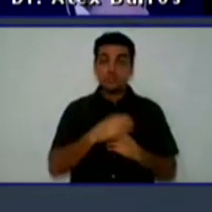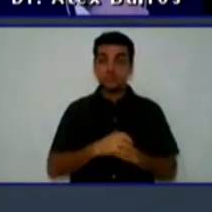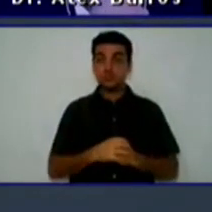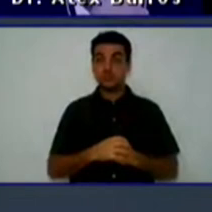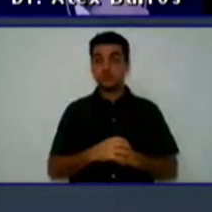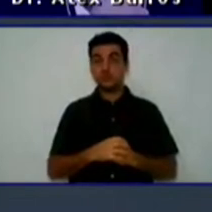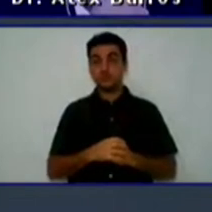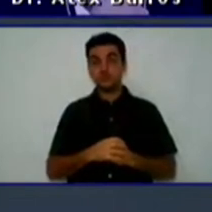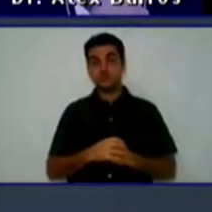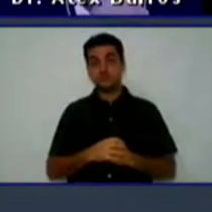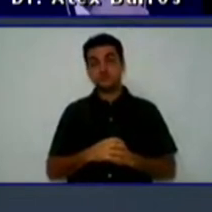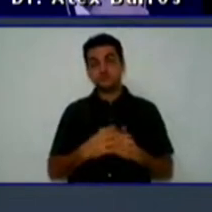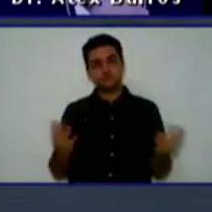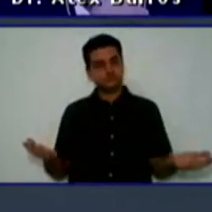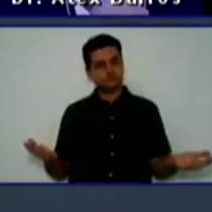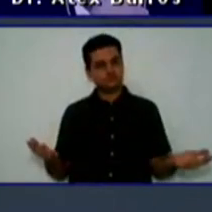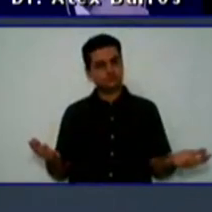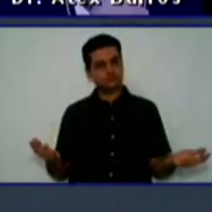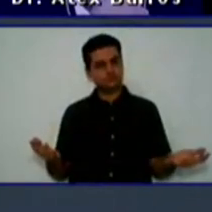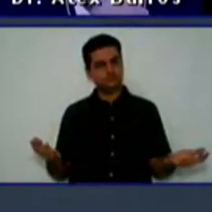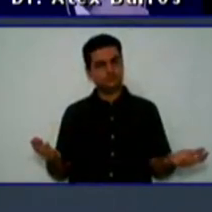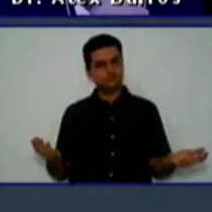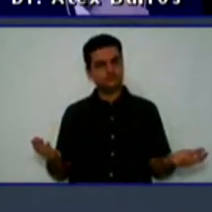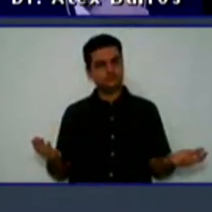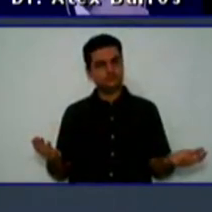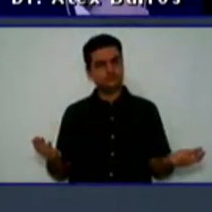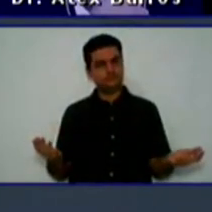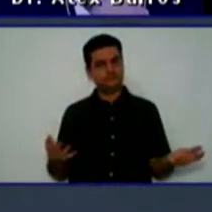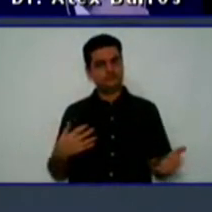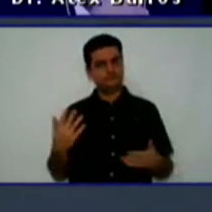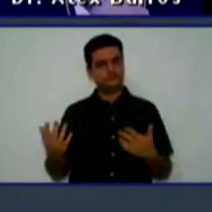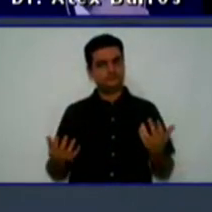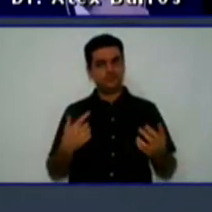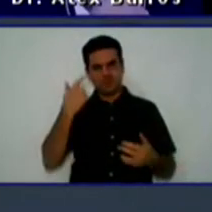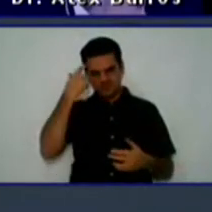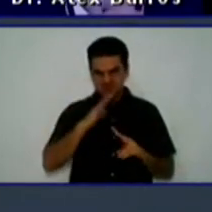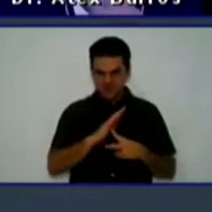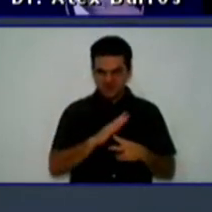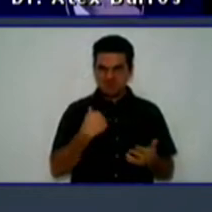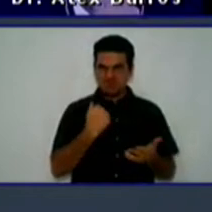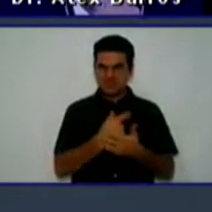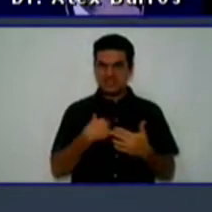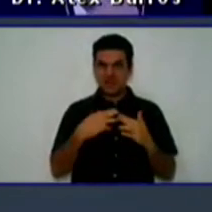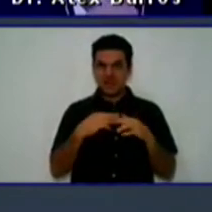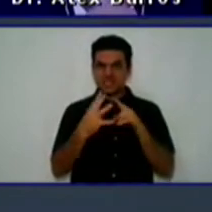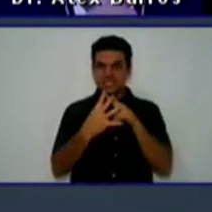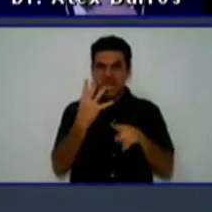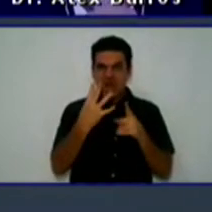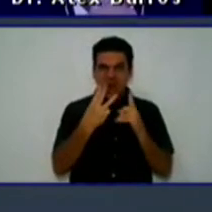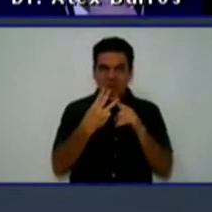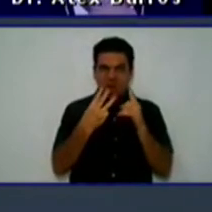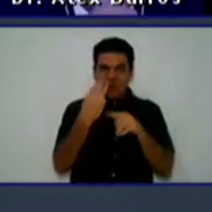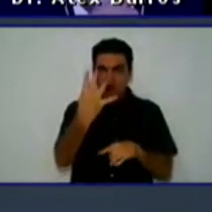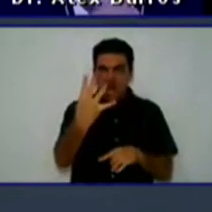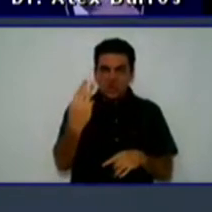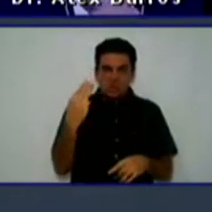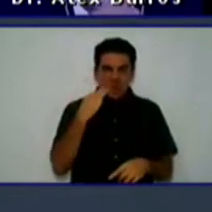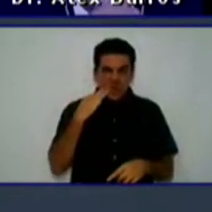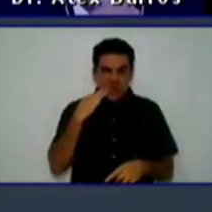R$ 4.524.000. Aí já começa aquele problema. Será que um partido político precisa de uma mansão